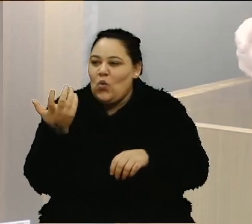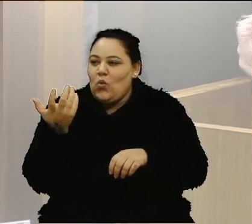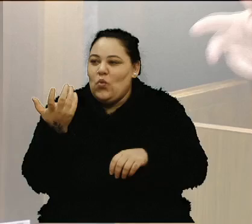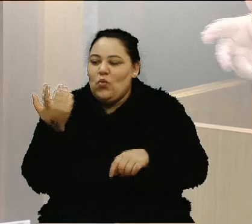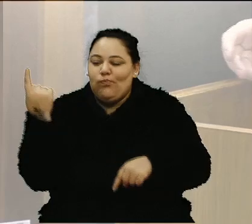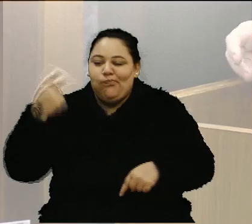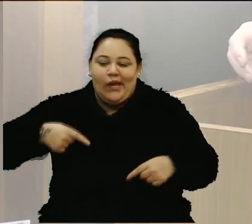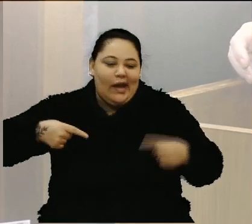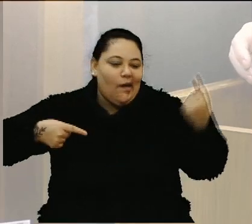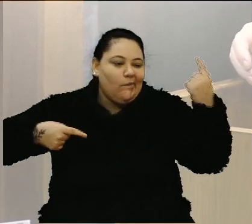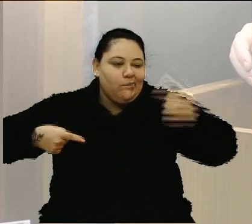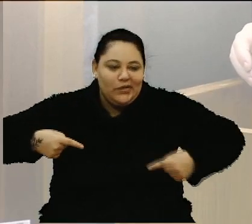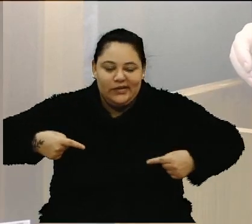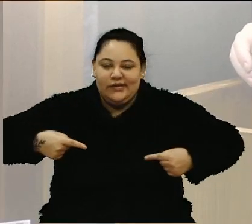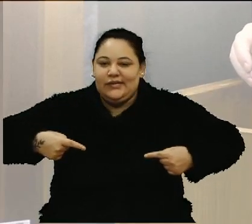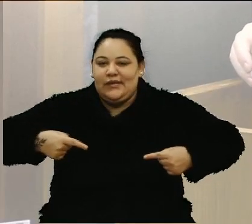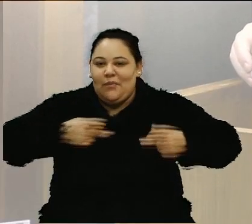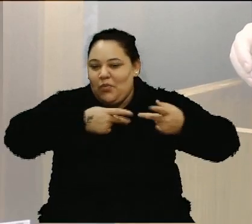governo. Enfim,